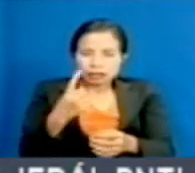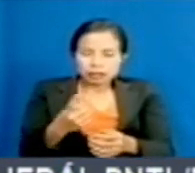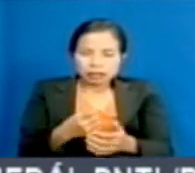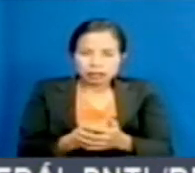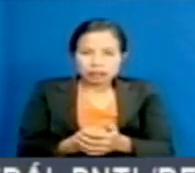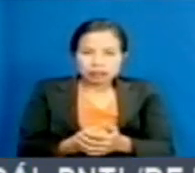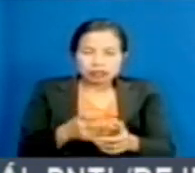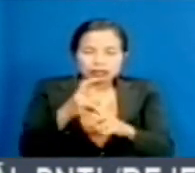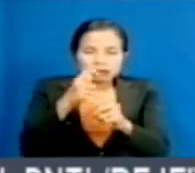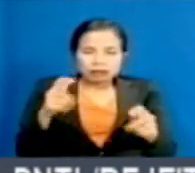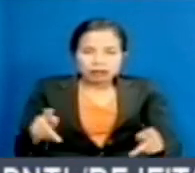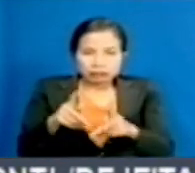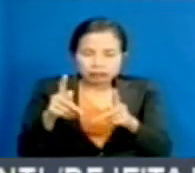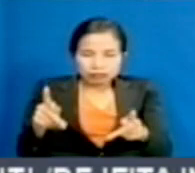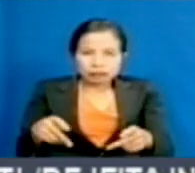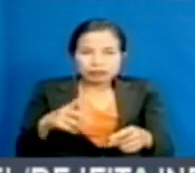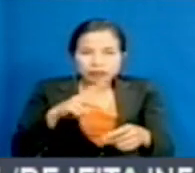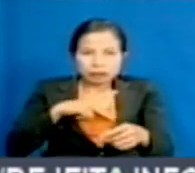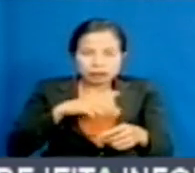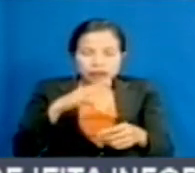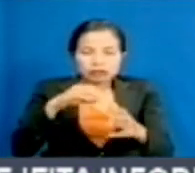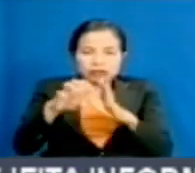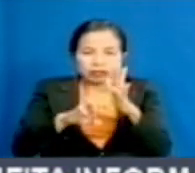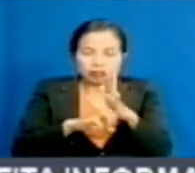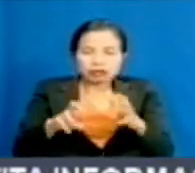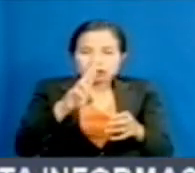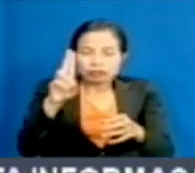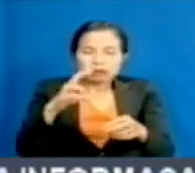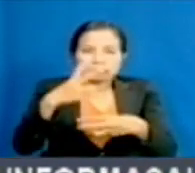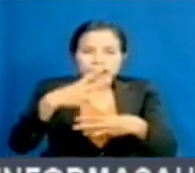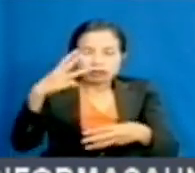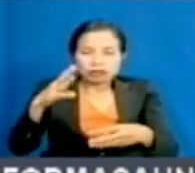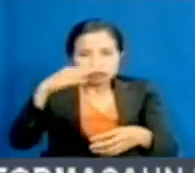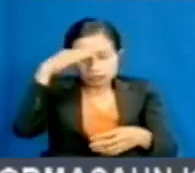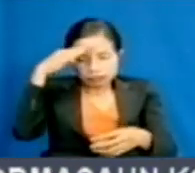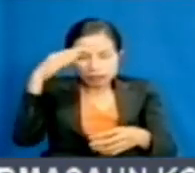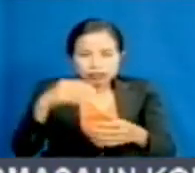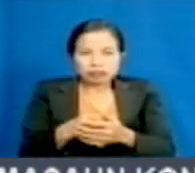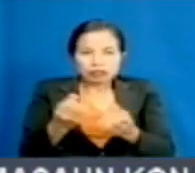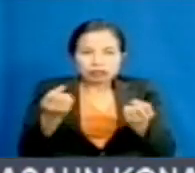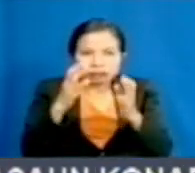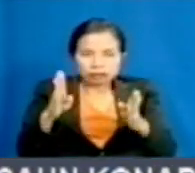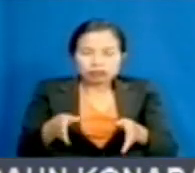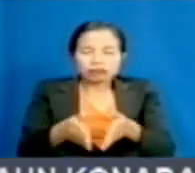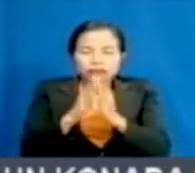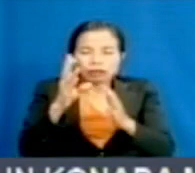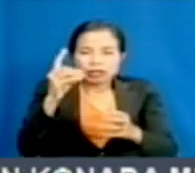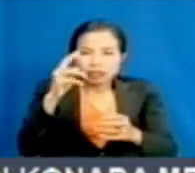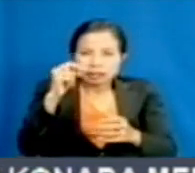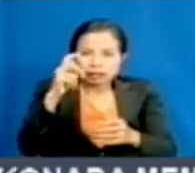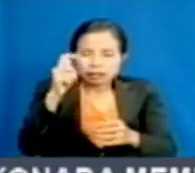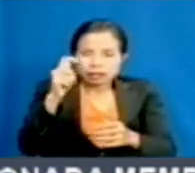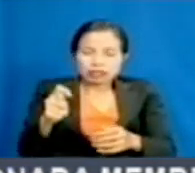preocupa o transporte público privado no estado nebe usa vidro metan. Motorista nehusu DNTT atu controla